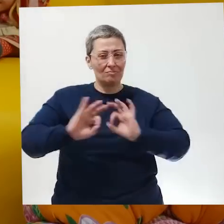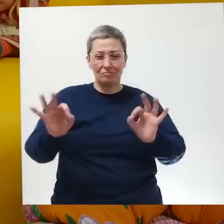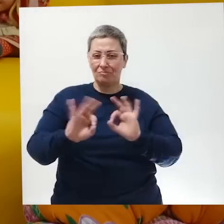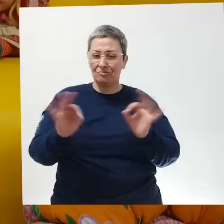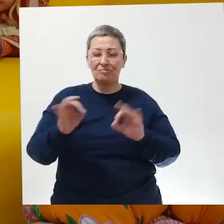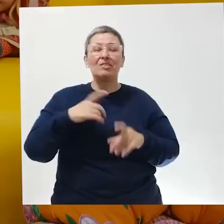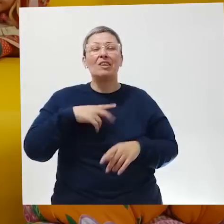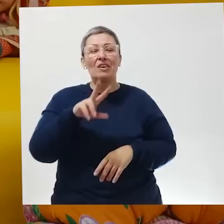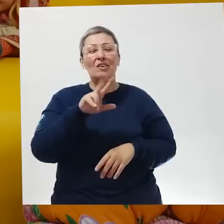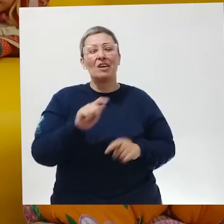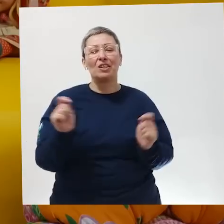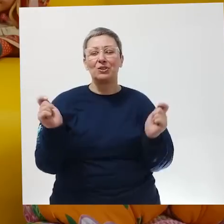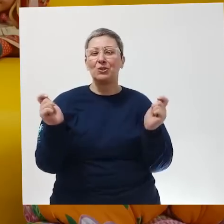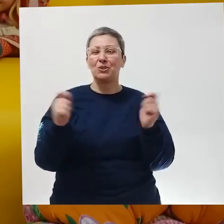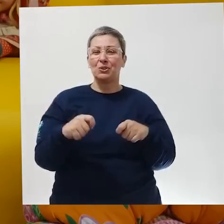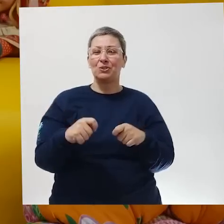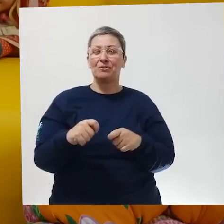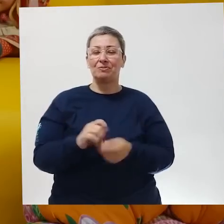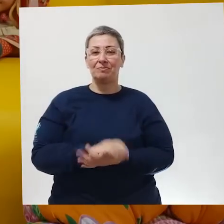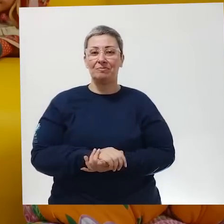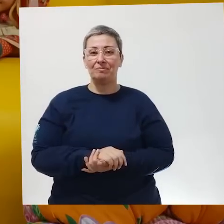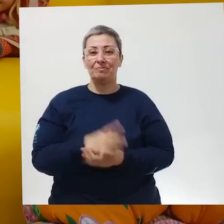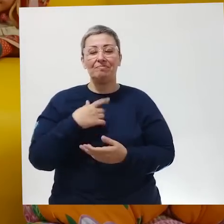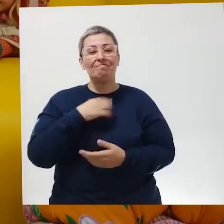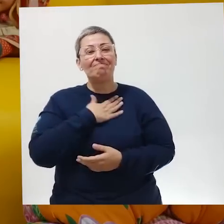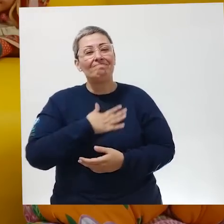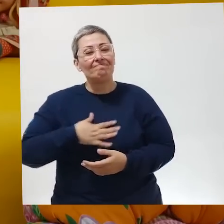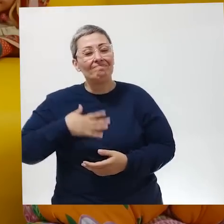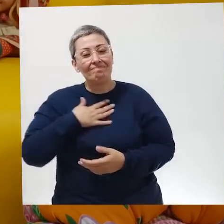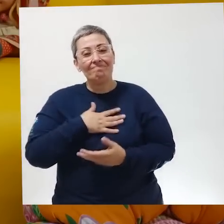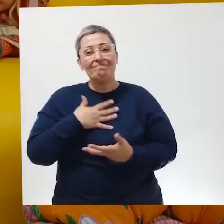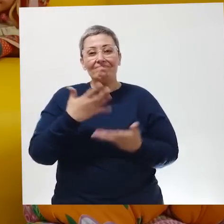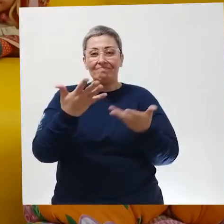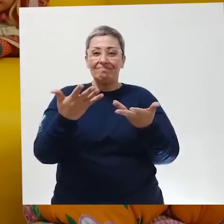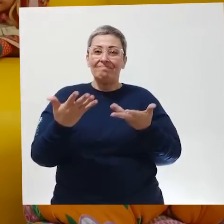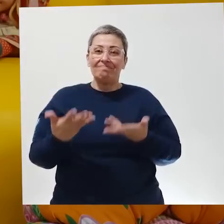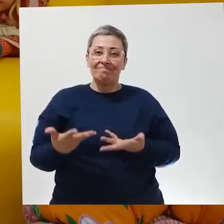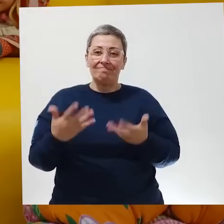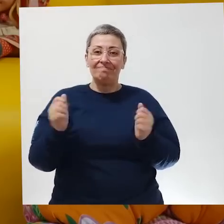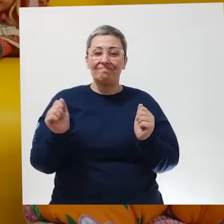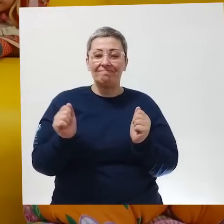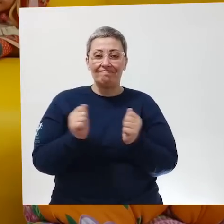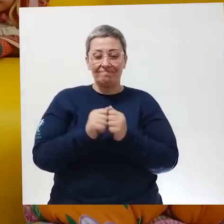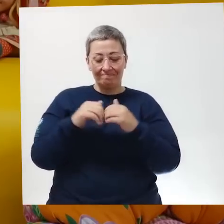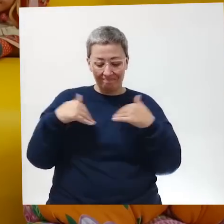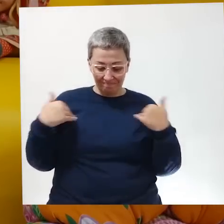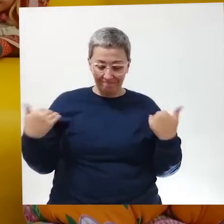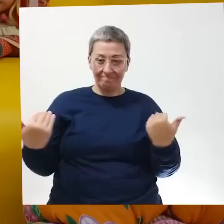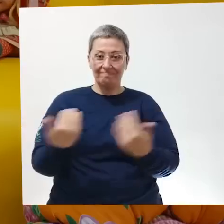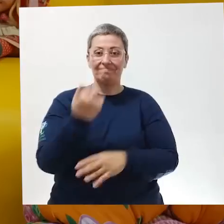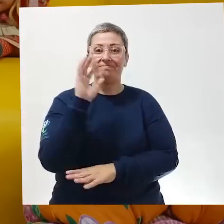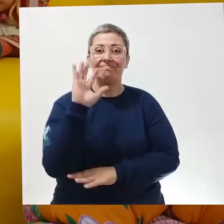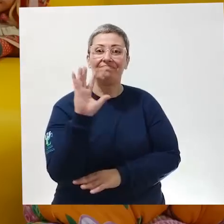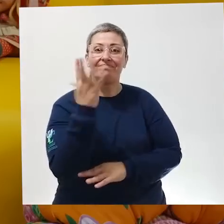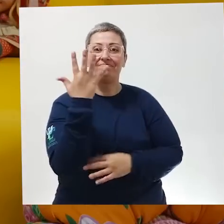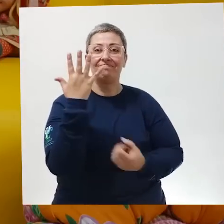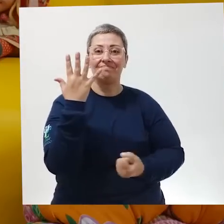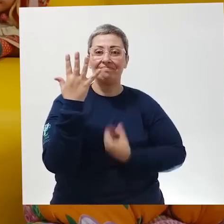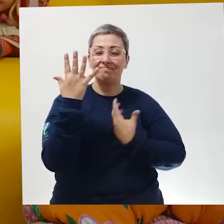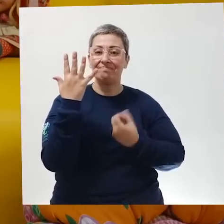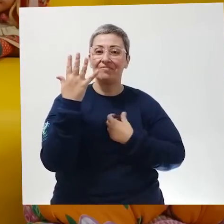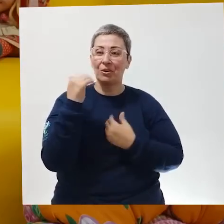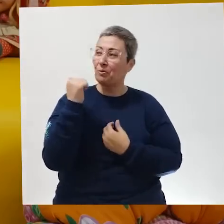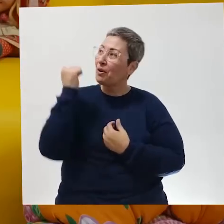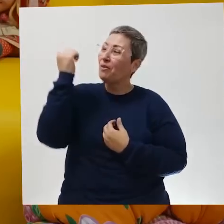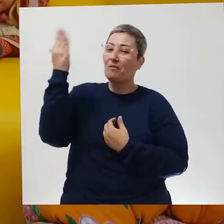e tudo vale a pena! Que delícia tê-los ao redor do nosso pé de poesia, mesmo que ele esteja